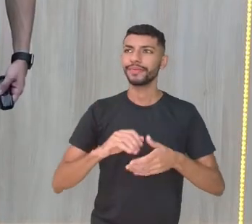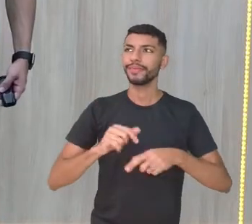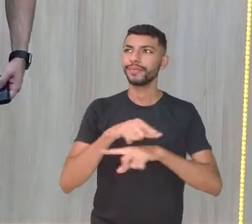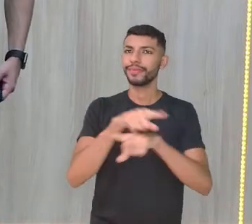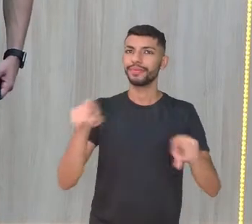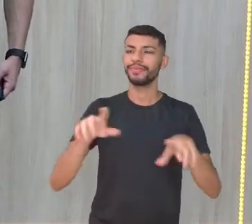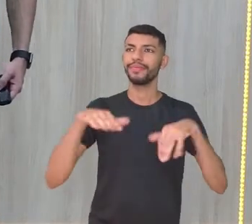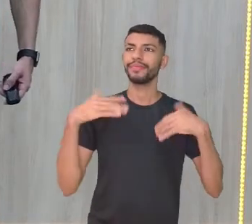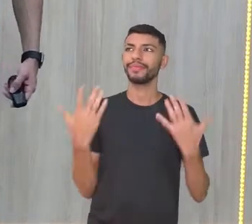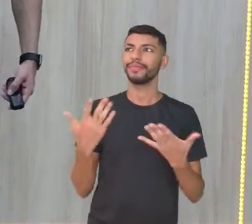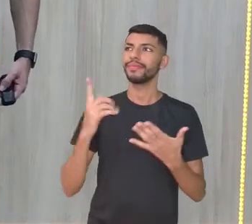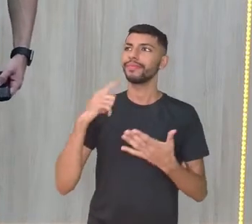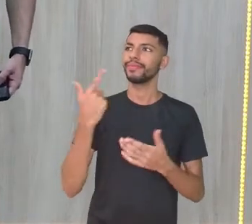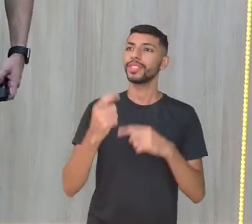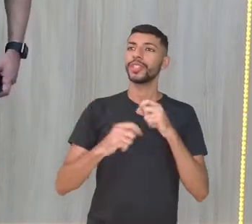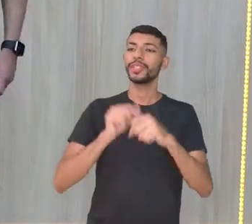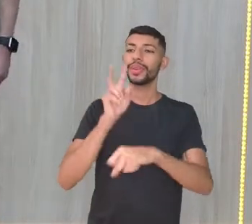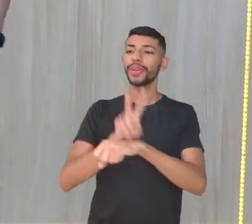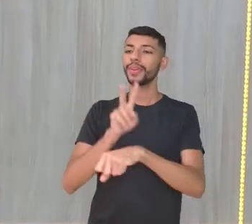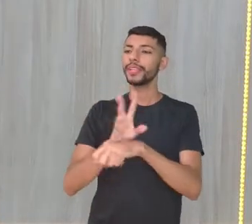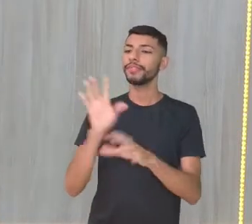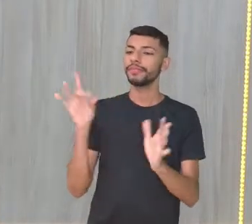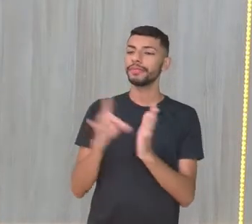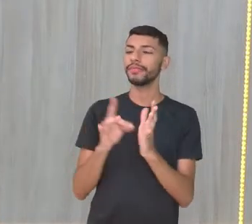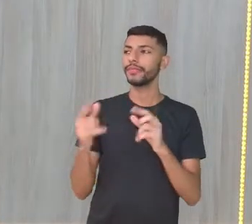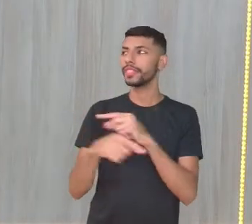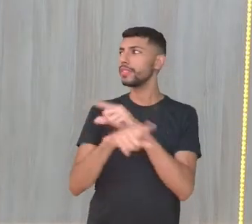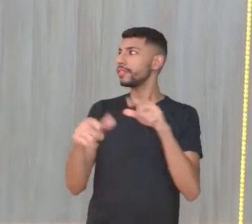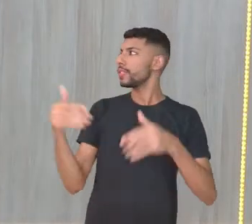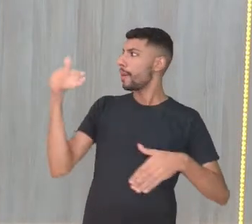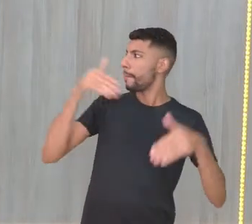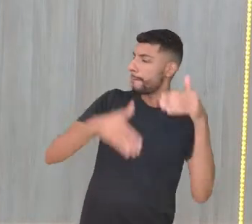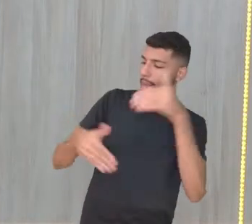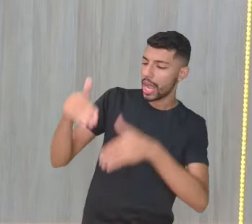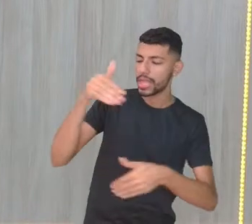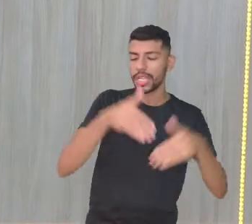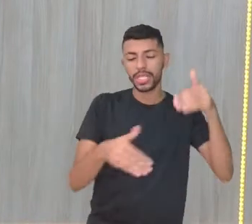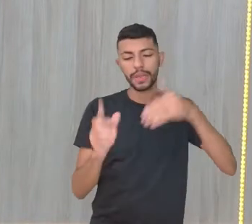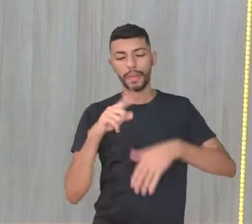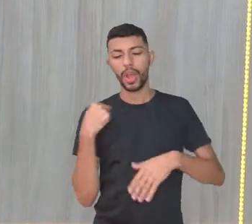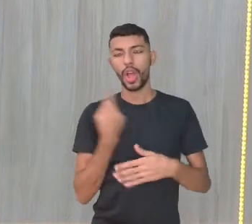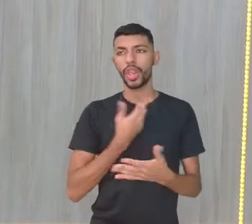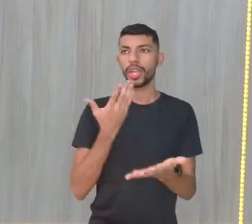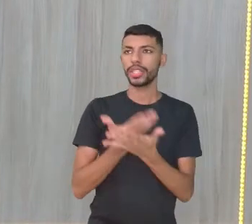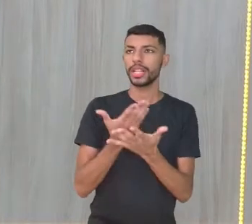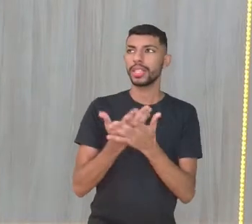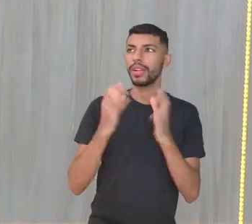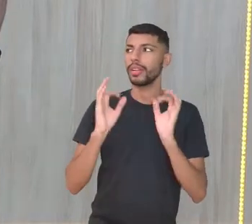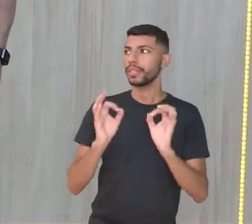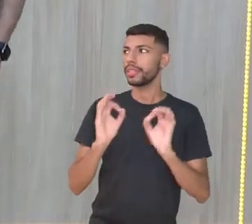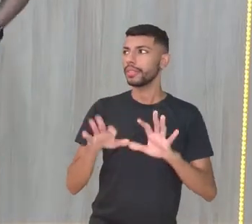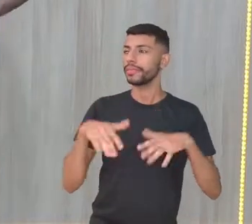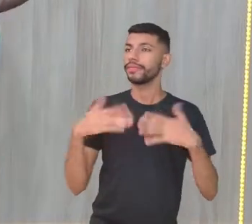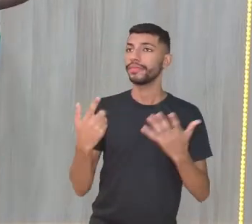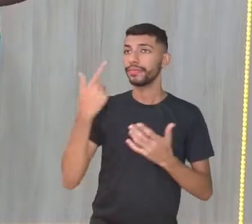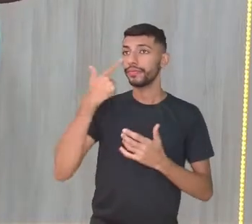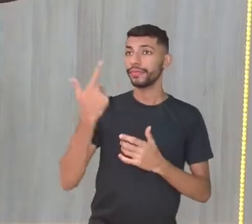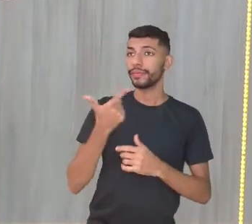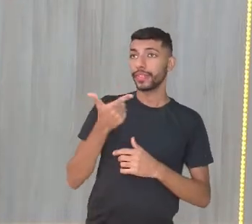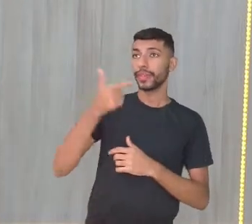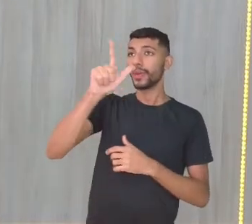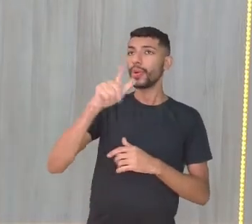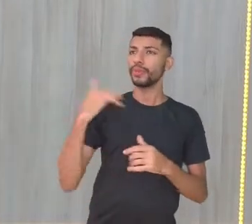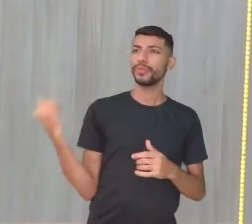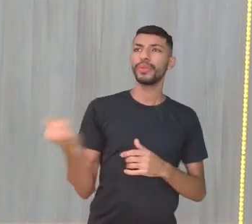onde a gente verifica que vocês realmente estão participando aí das nossas aulas, certo? Outro canal